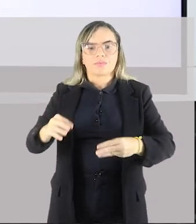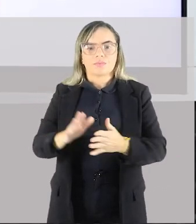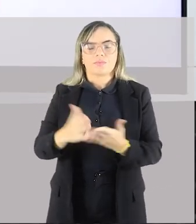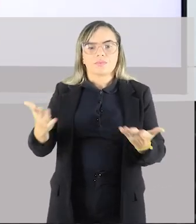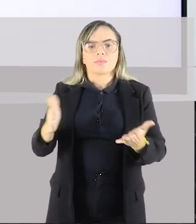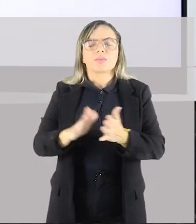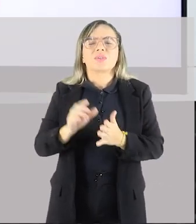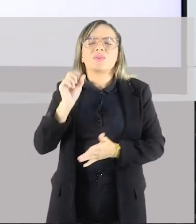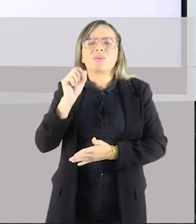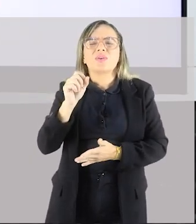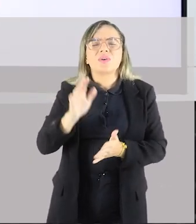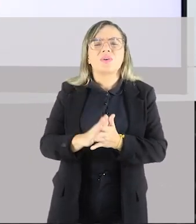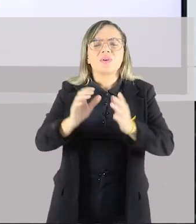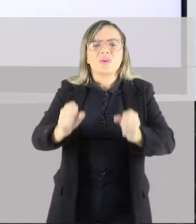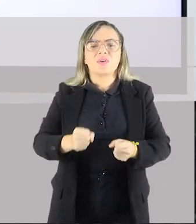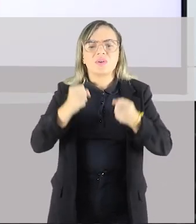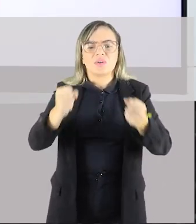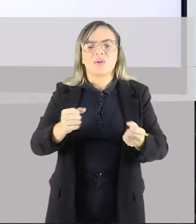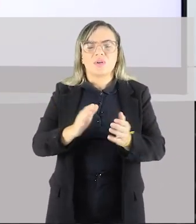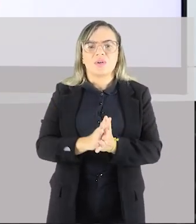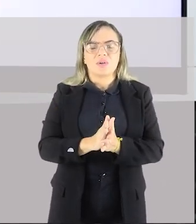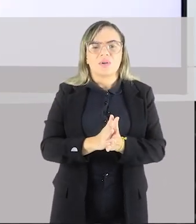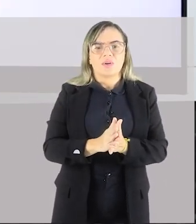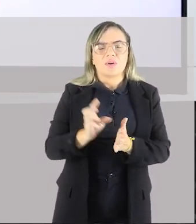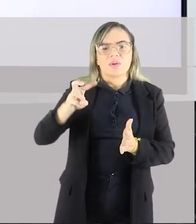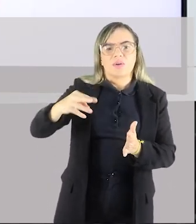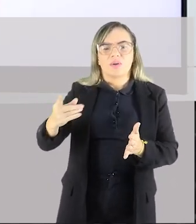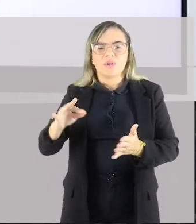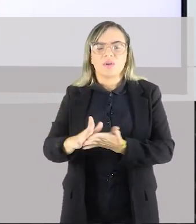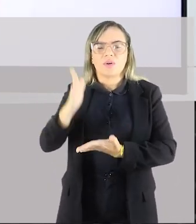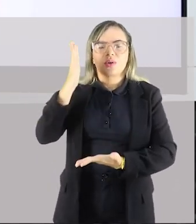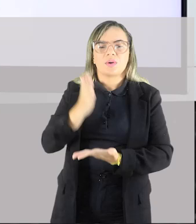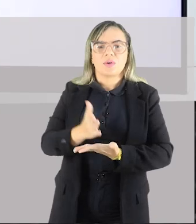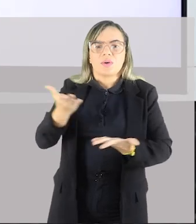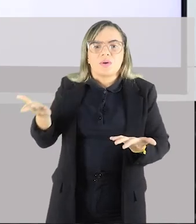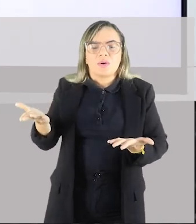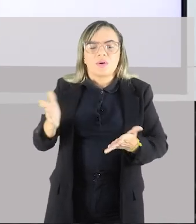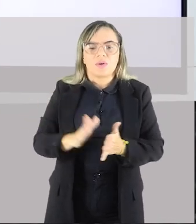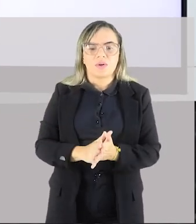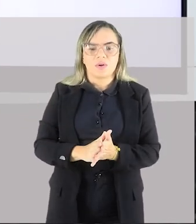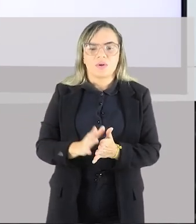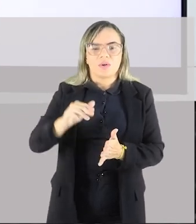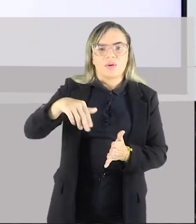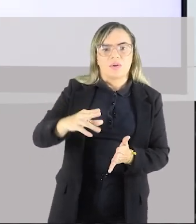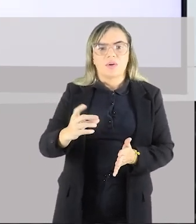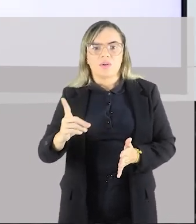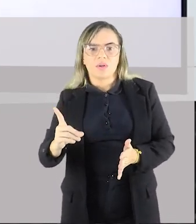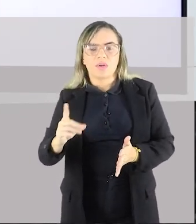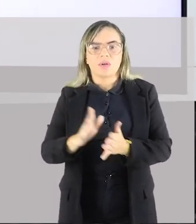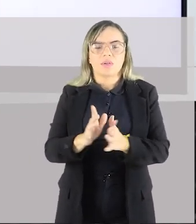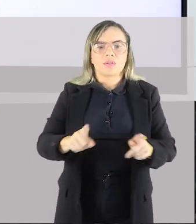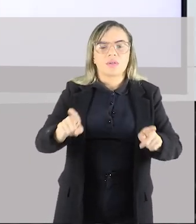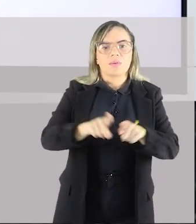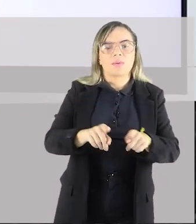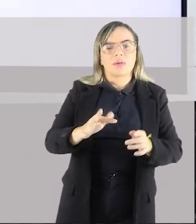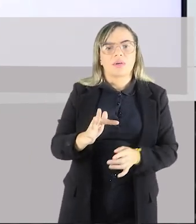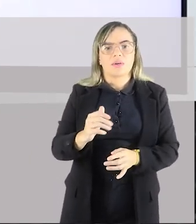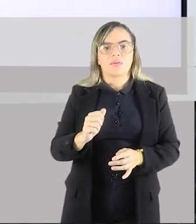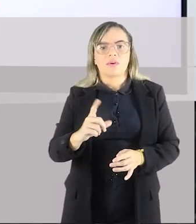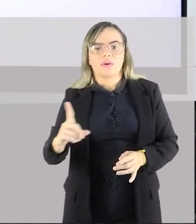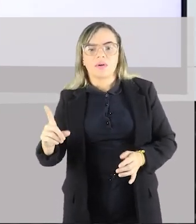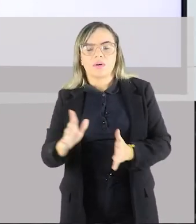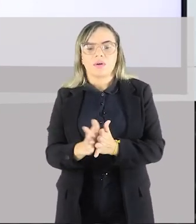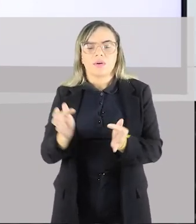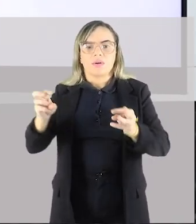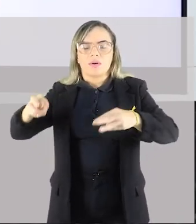receber elétrons, né, ali no meio do processo, de maneira intermediária? NAD e FAD. Mas o último